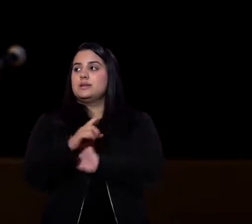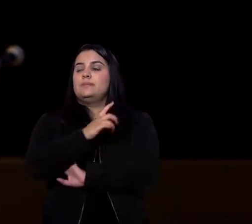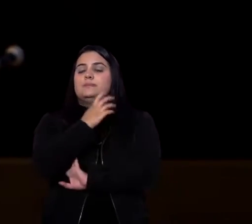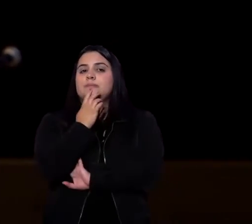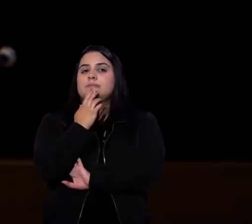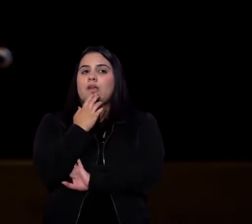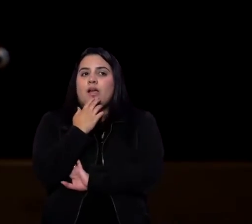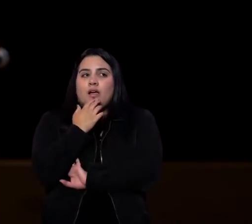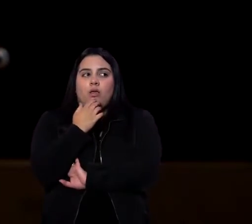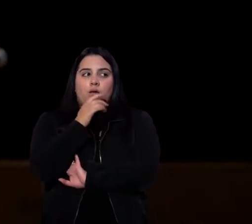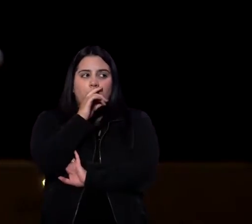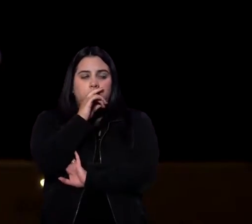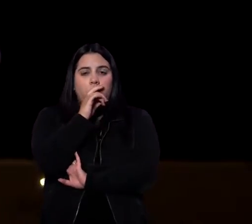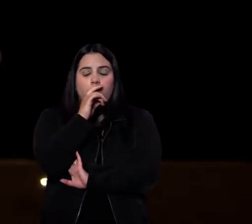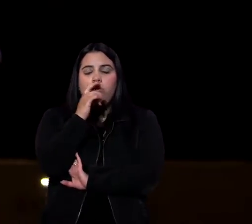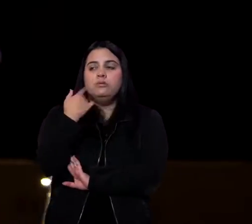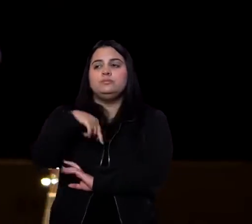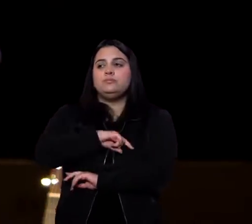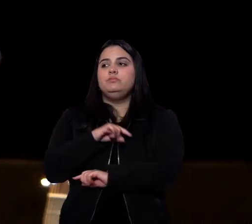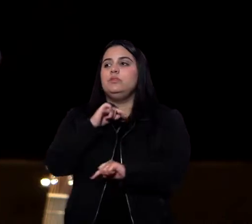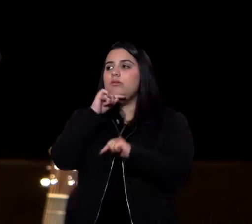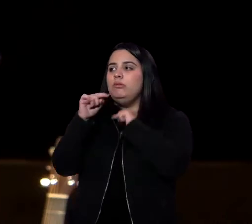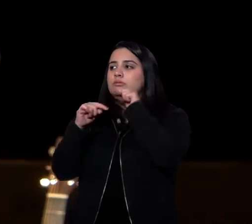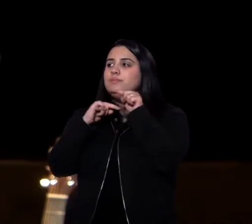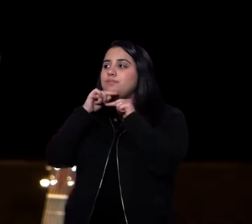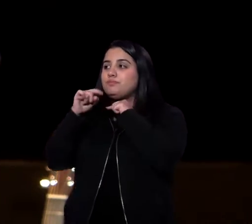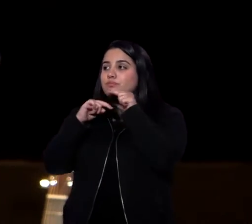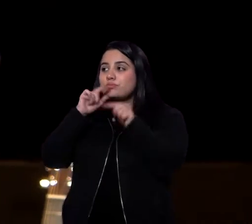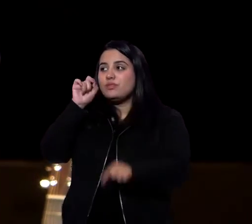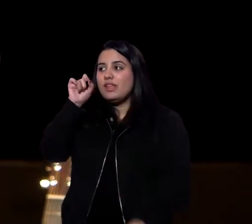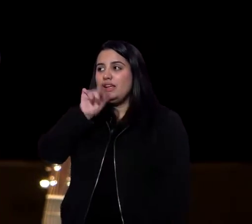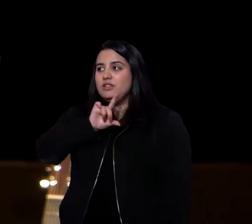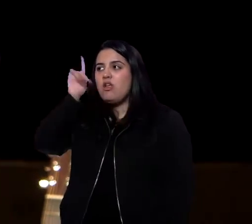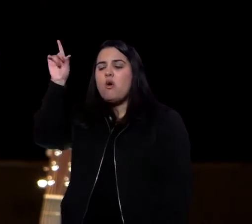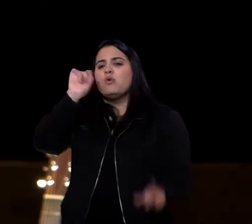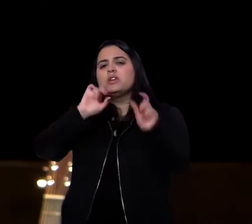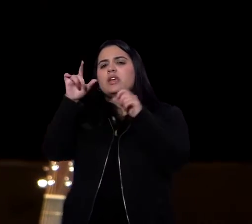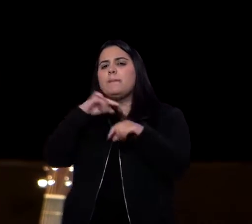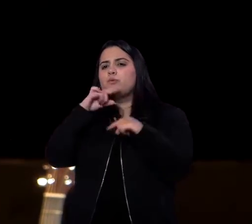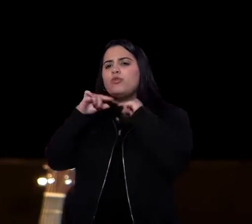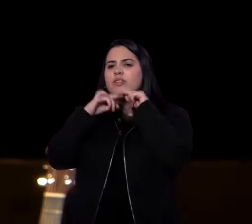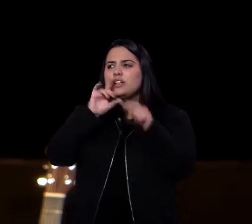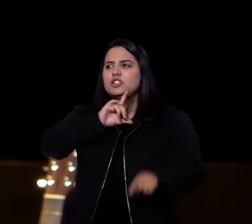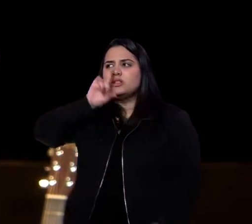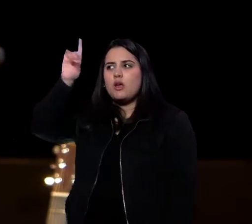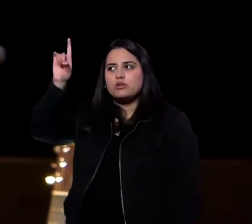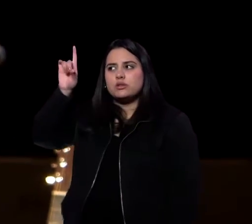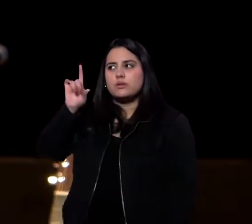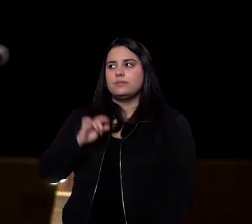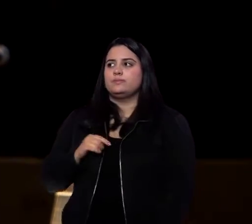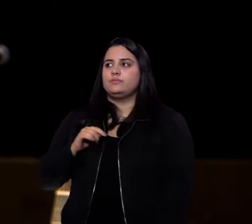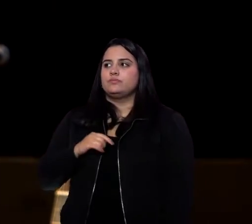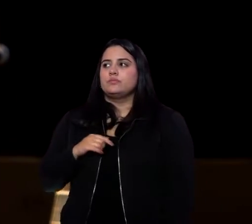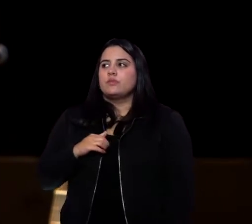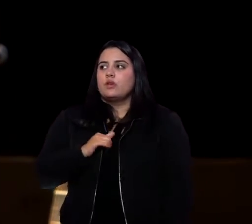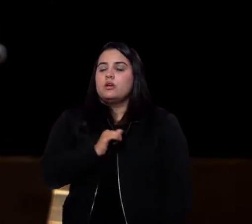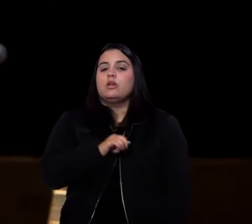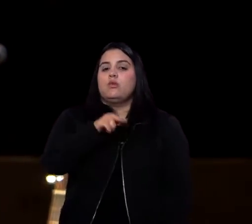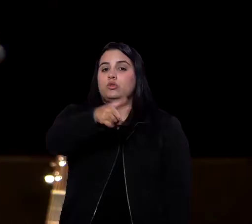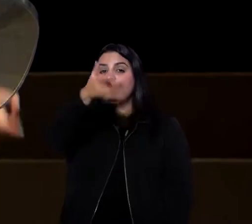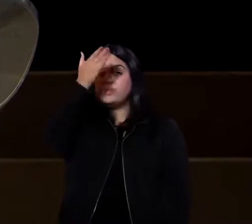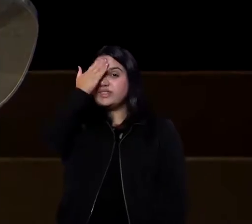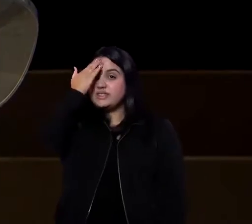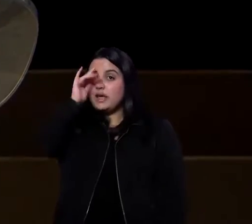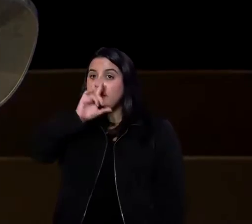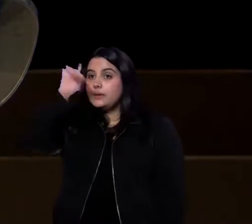gente duvida do caráter de Deus, o que é duvidar do caráter de Deus? É quando você sabe que Deus